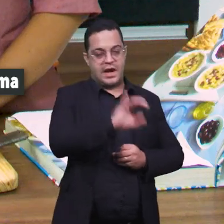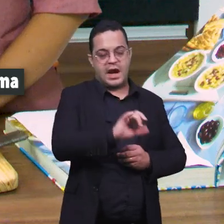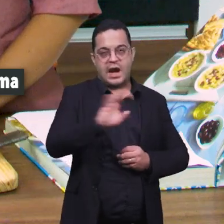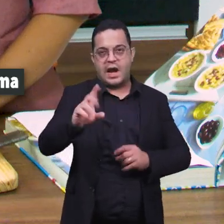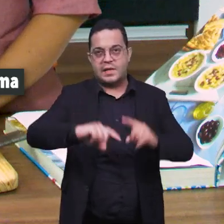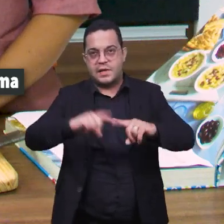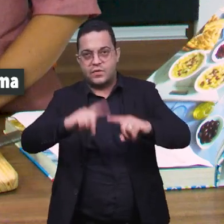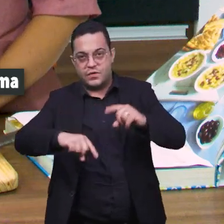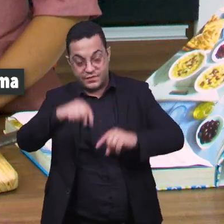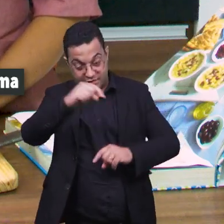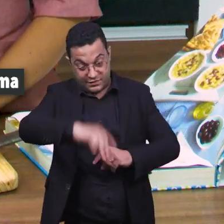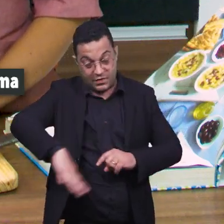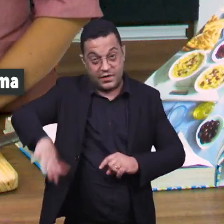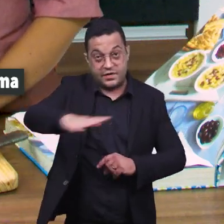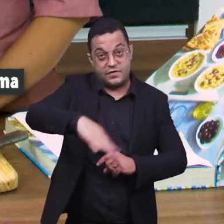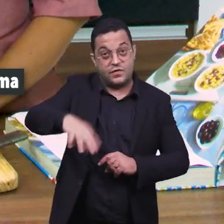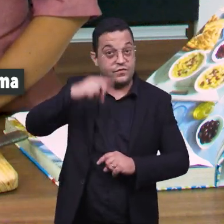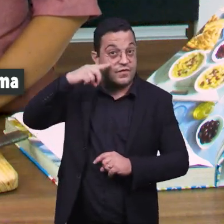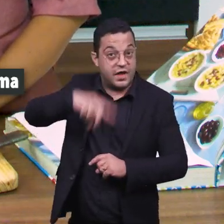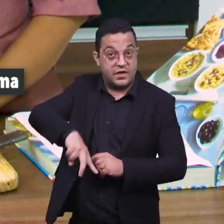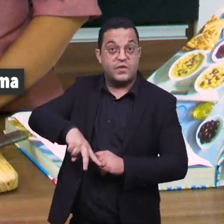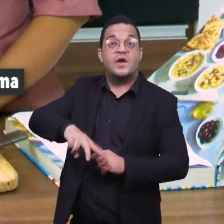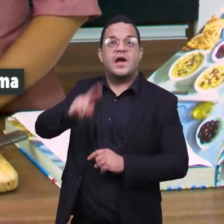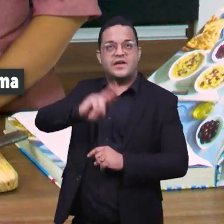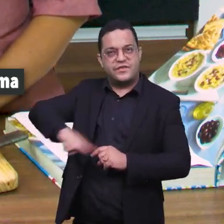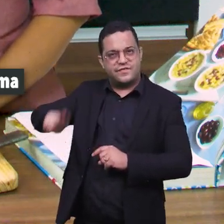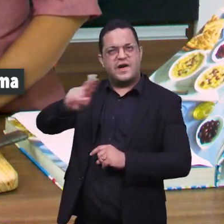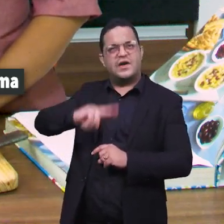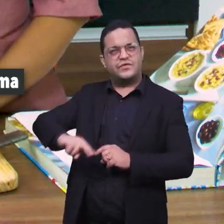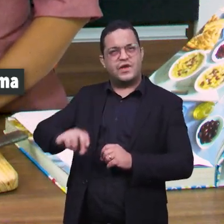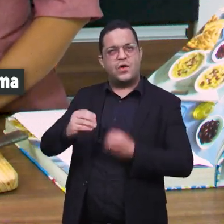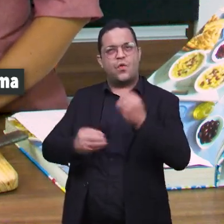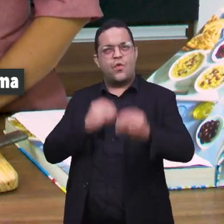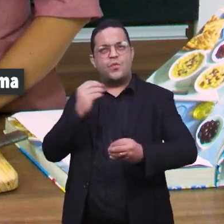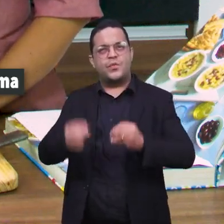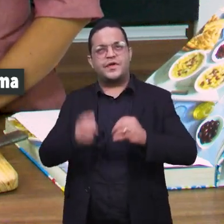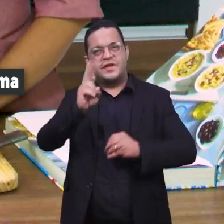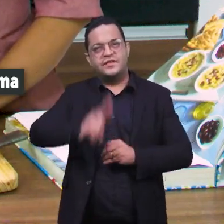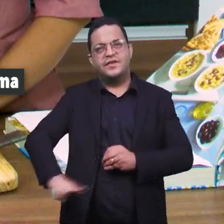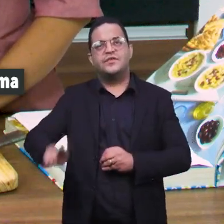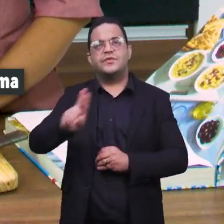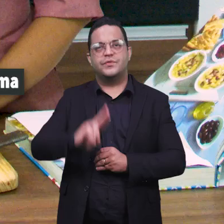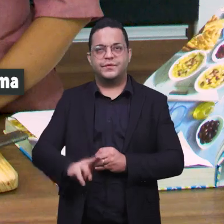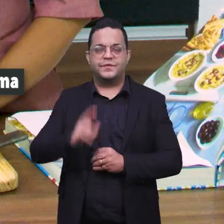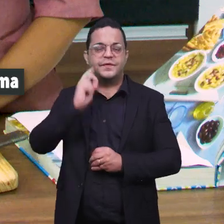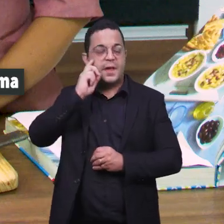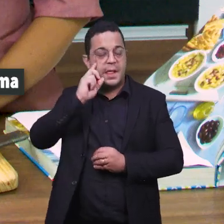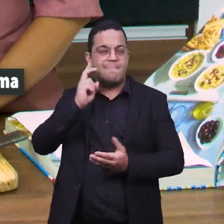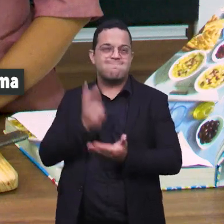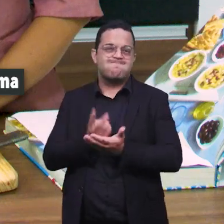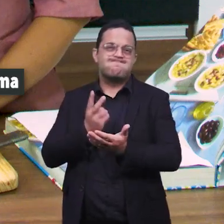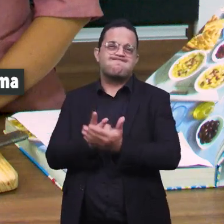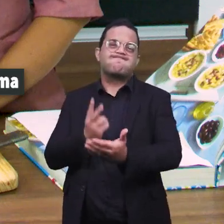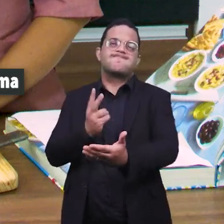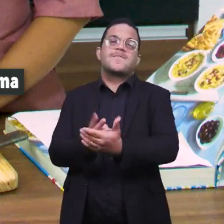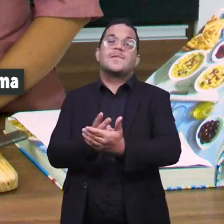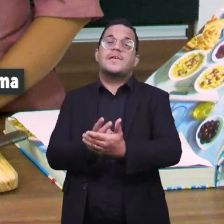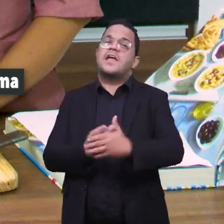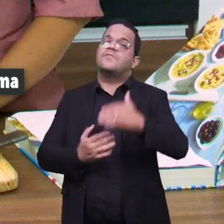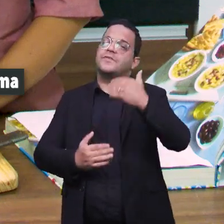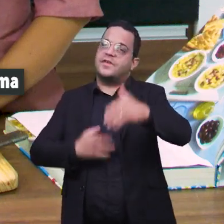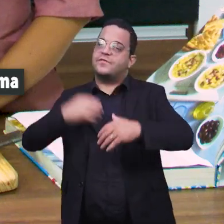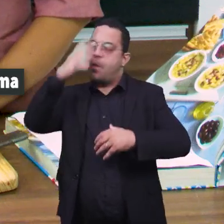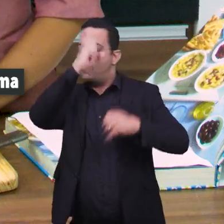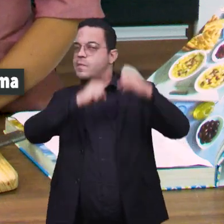mostrando aqui, em todos os programas, vocês vão ver sempre os mesmos utensílios, que é o que a gente vai usar. E aí vocês vão